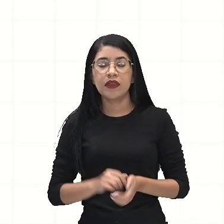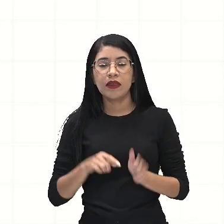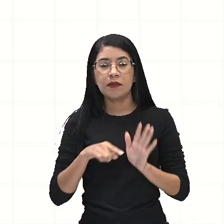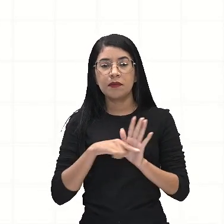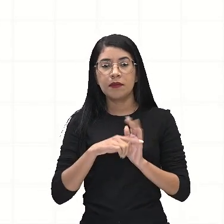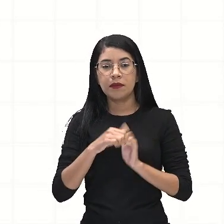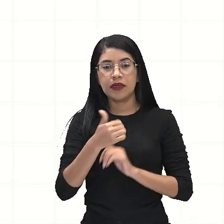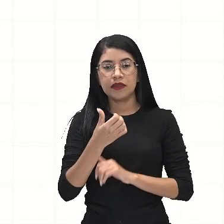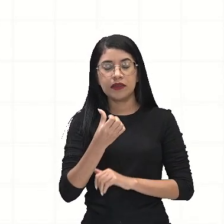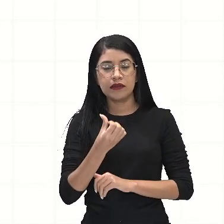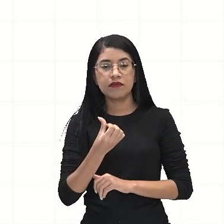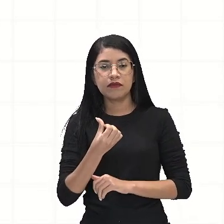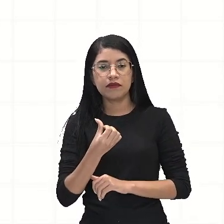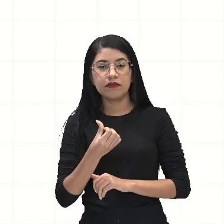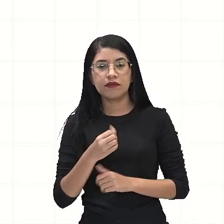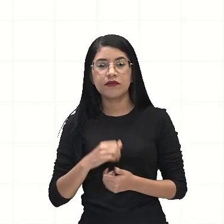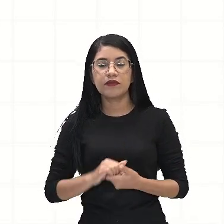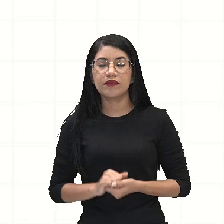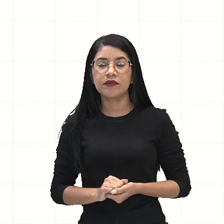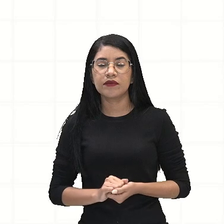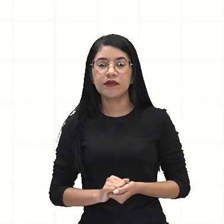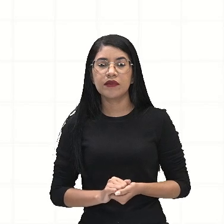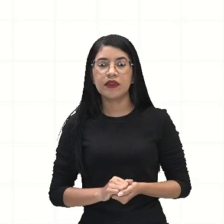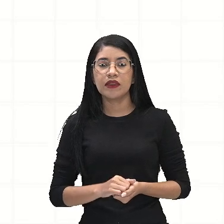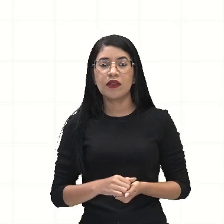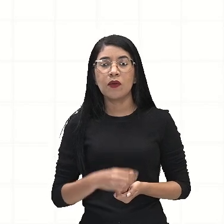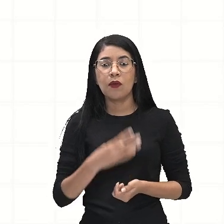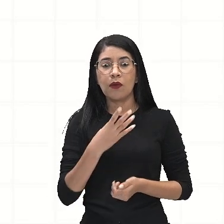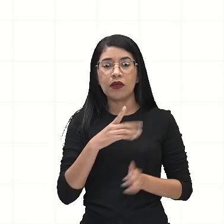menos 16. E 4 menos